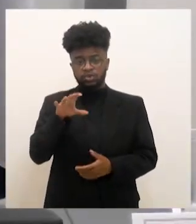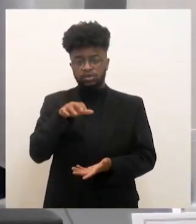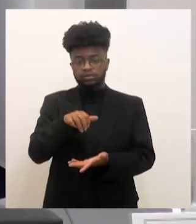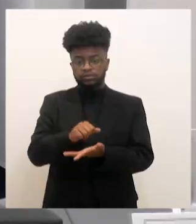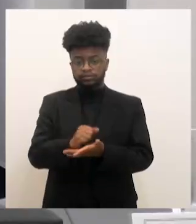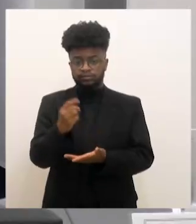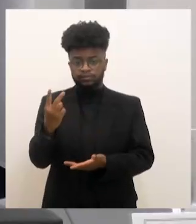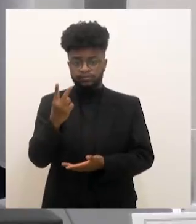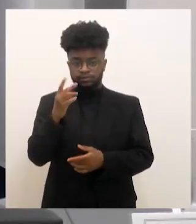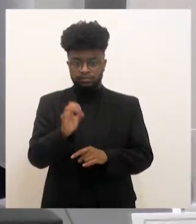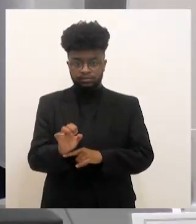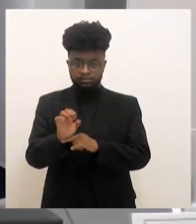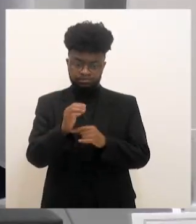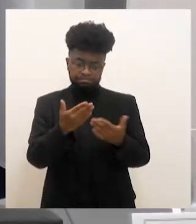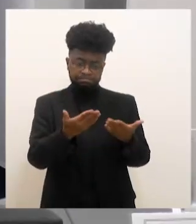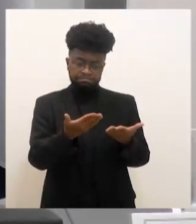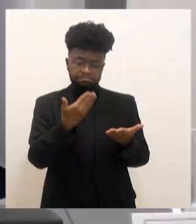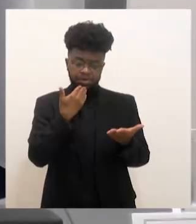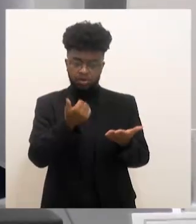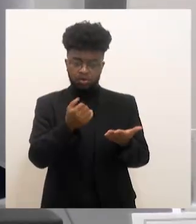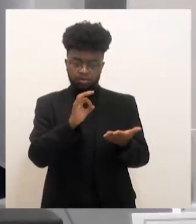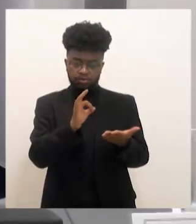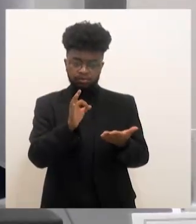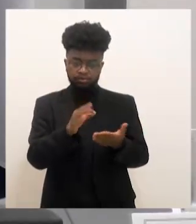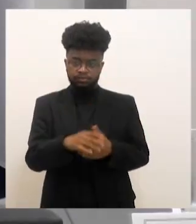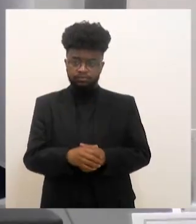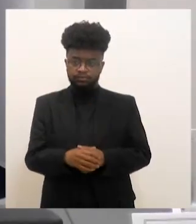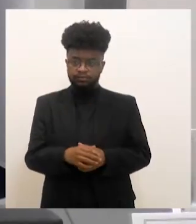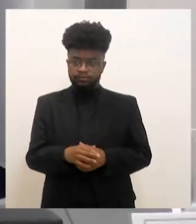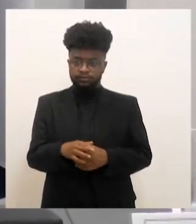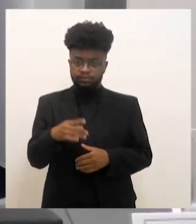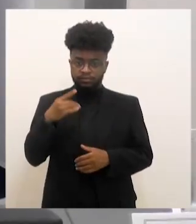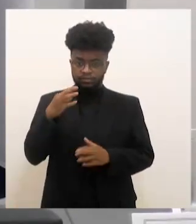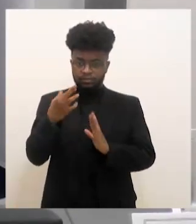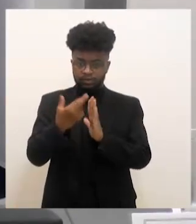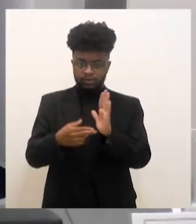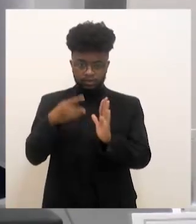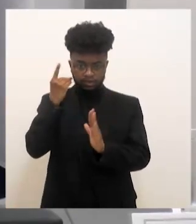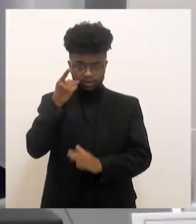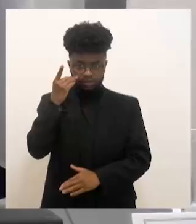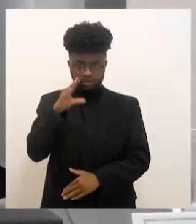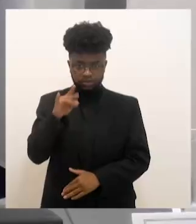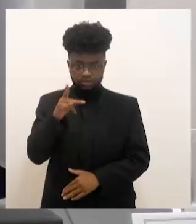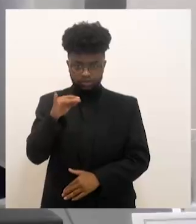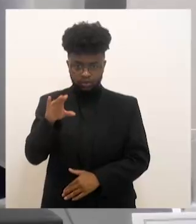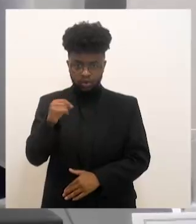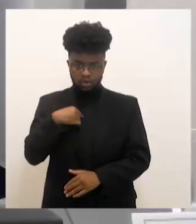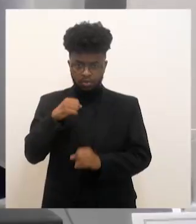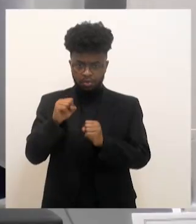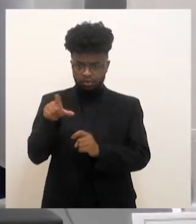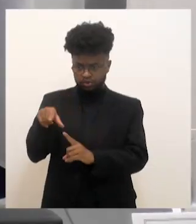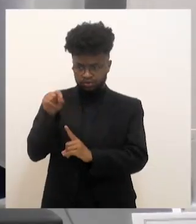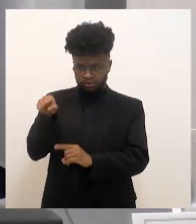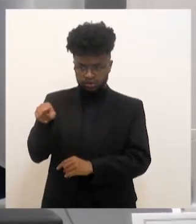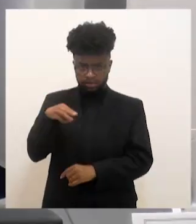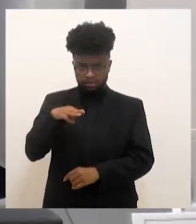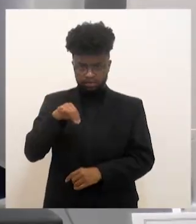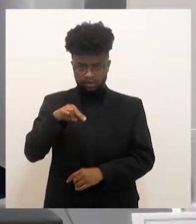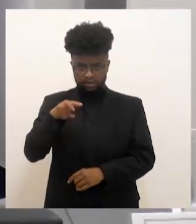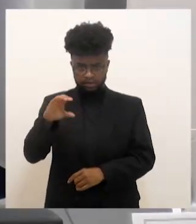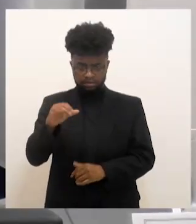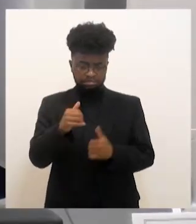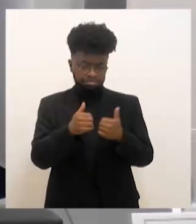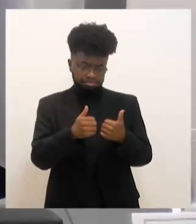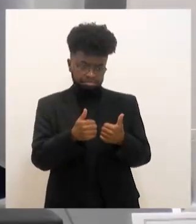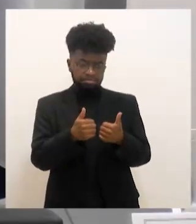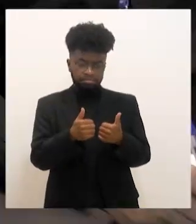do... Melhora. Relator da matéria é o deputado Chico, né? Posso designar Vossa Excelência, deputado Mink? Sim, para fazer